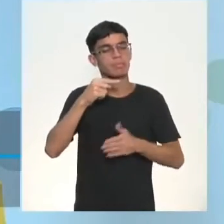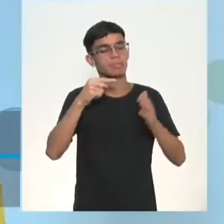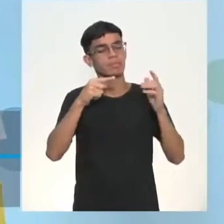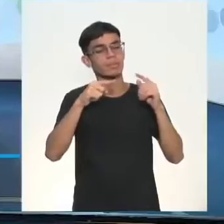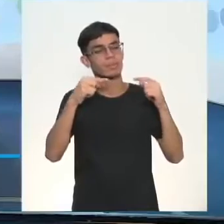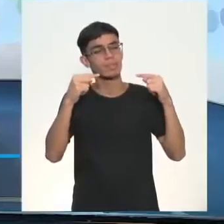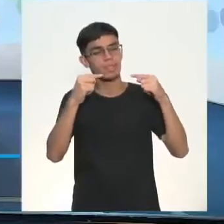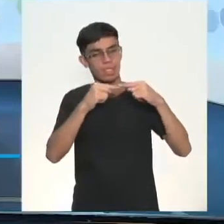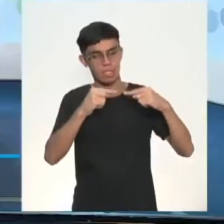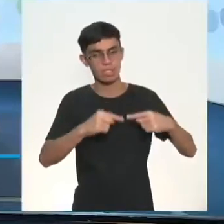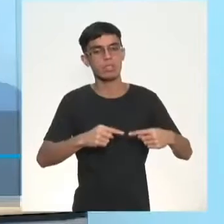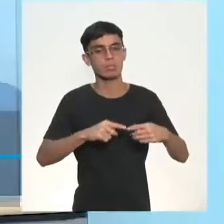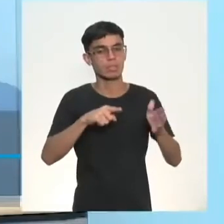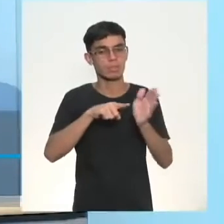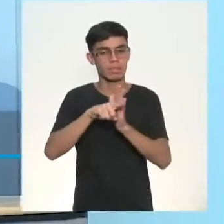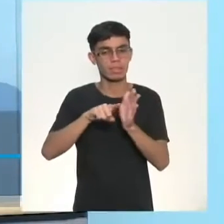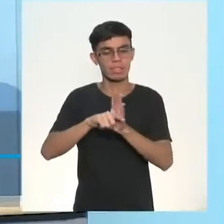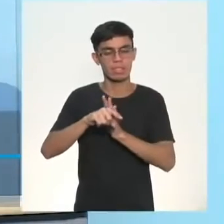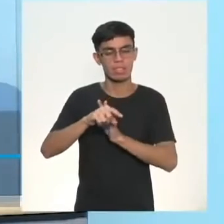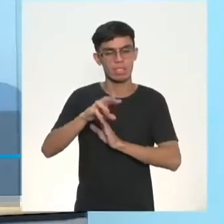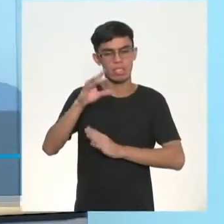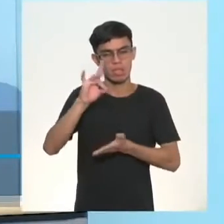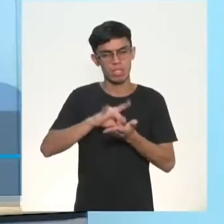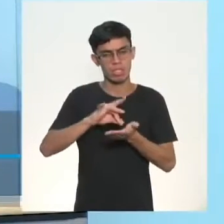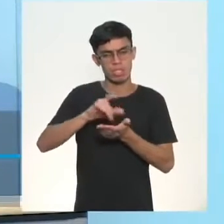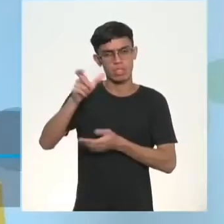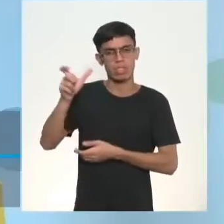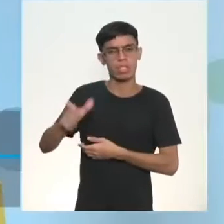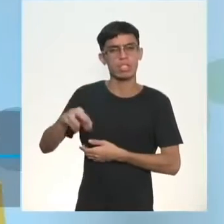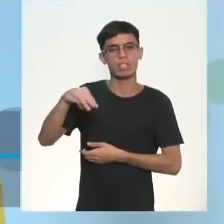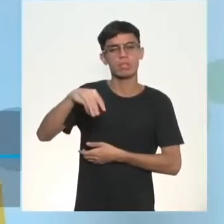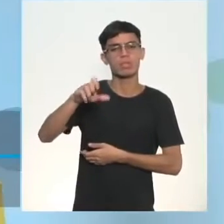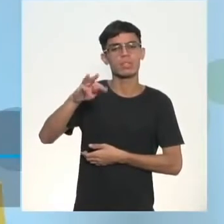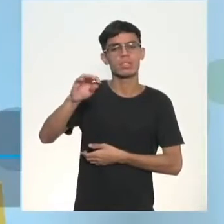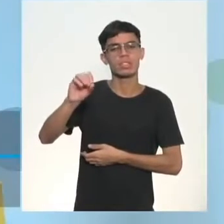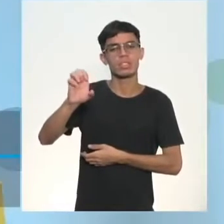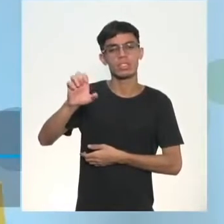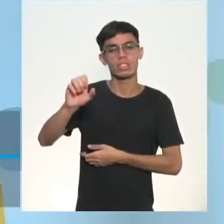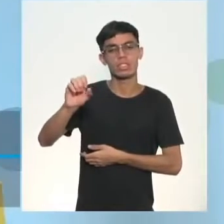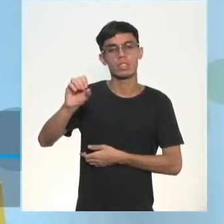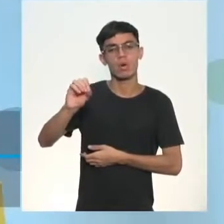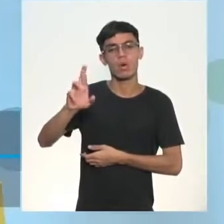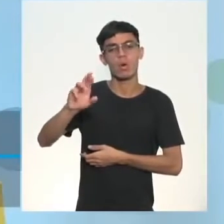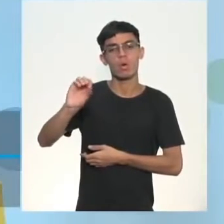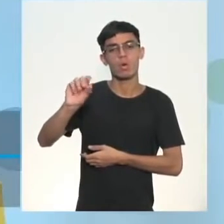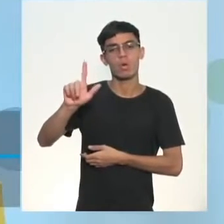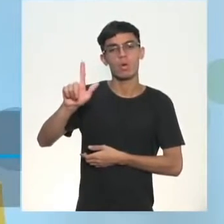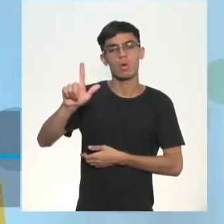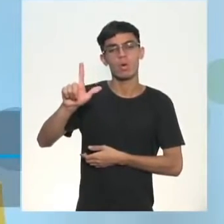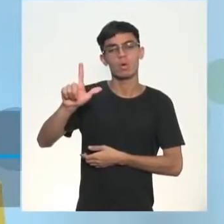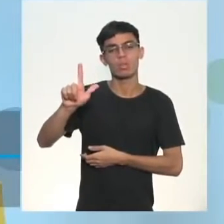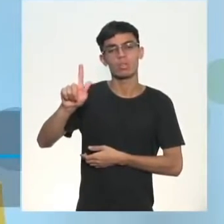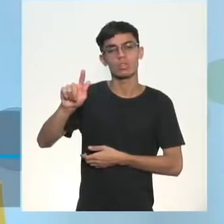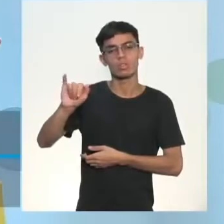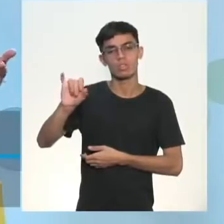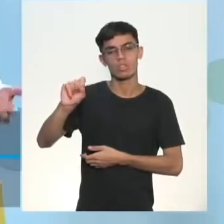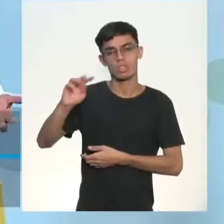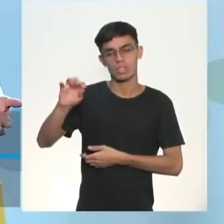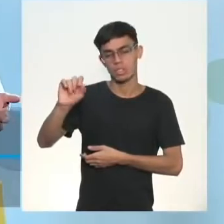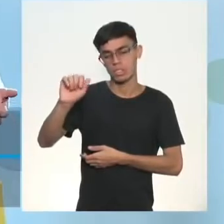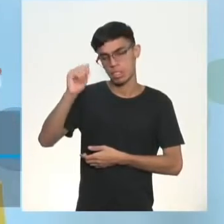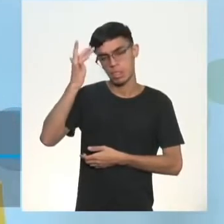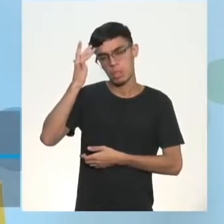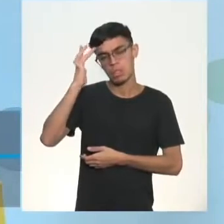O Tá Edjoel, bom? Sim. é verdade que ele era meteorologista também ou não? Então, meteorologista, eu não sei. Eu sei que assim, ele estudou para